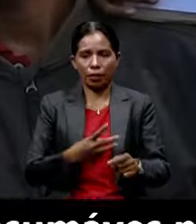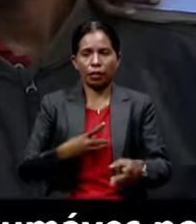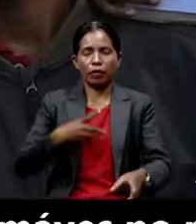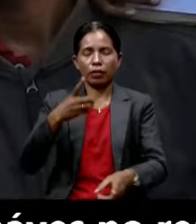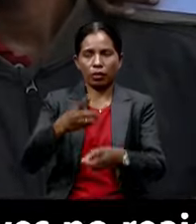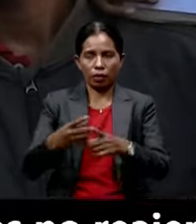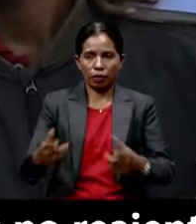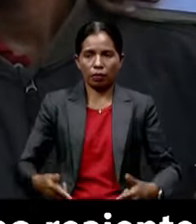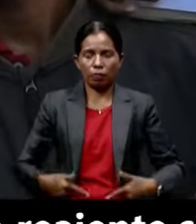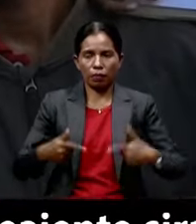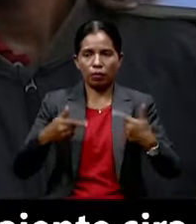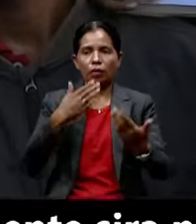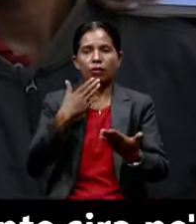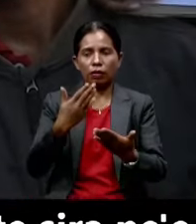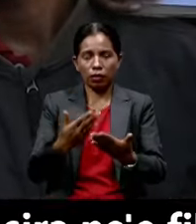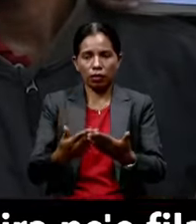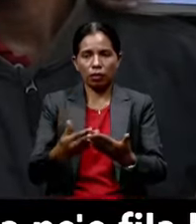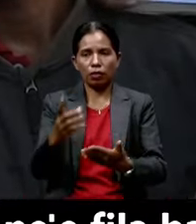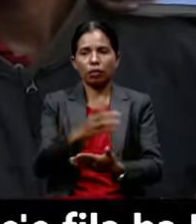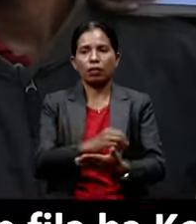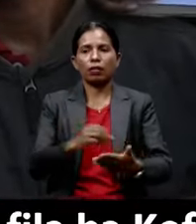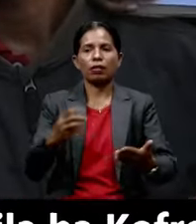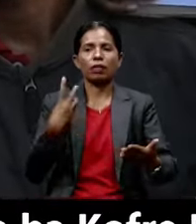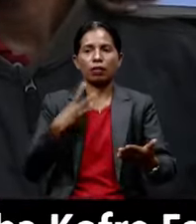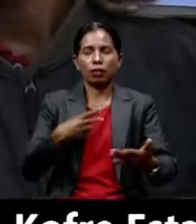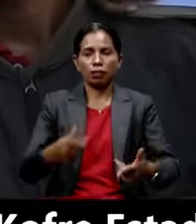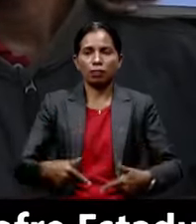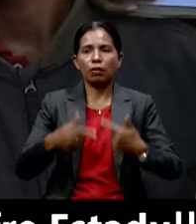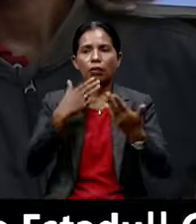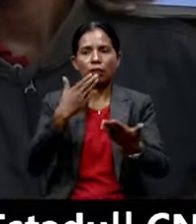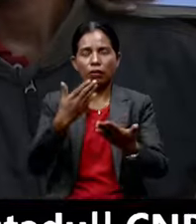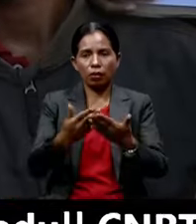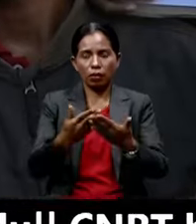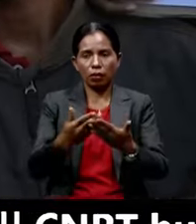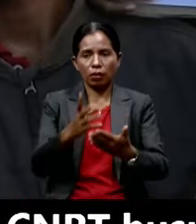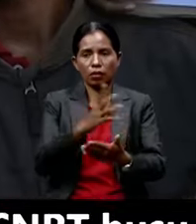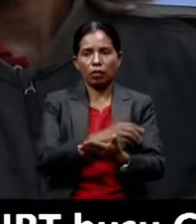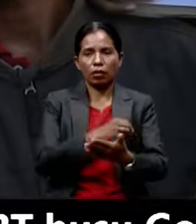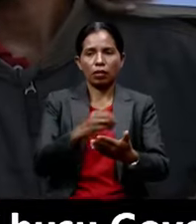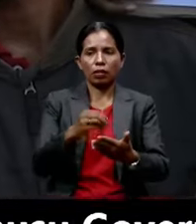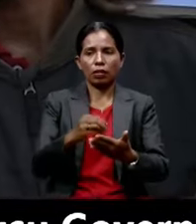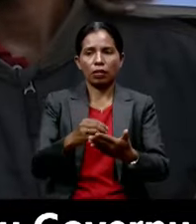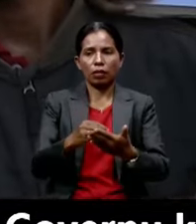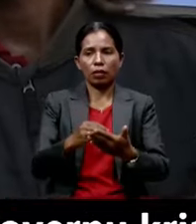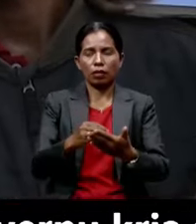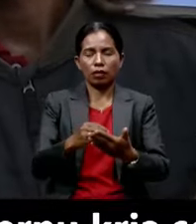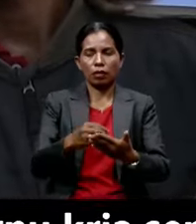va moris digno, seguro, moris saudável, no hormon harmonia,